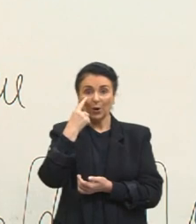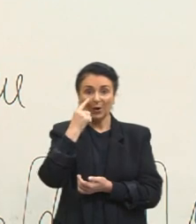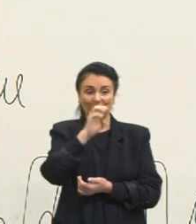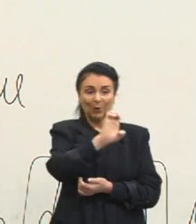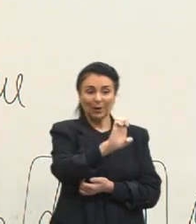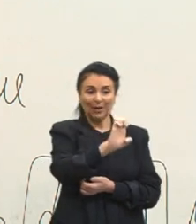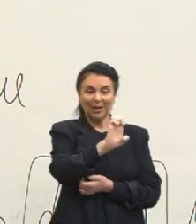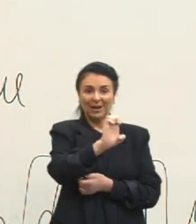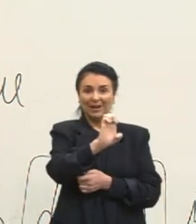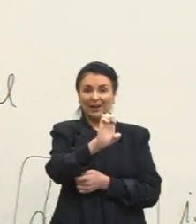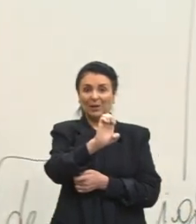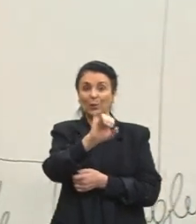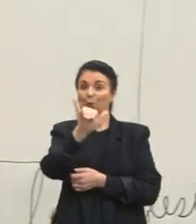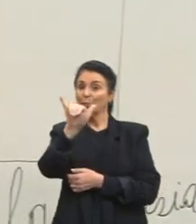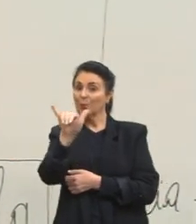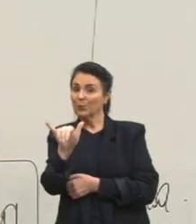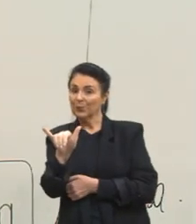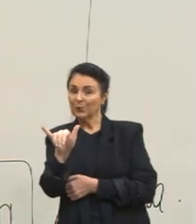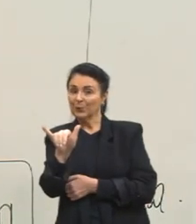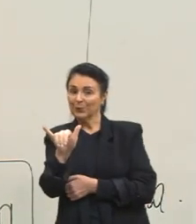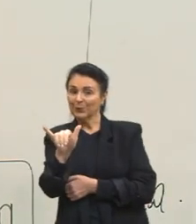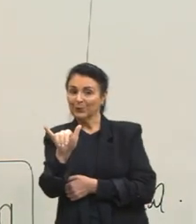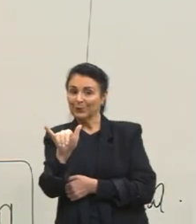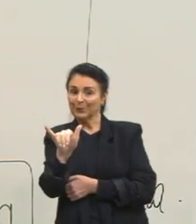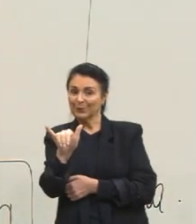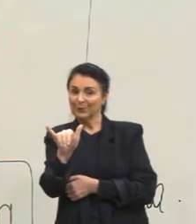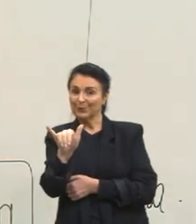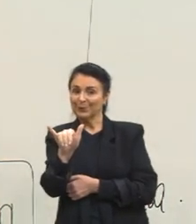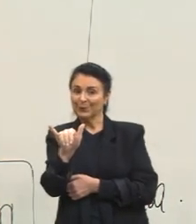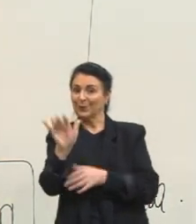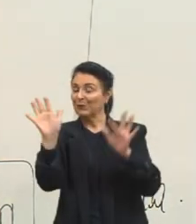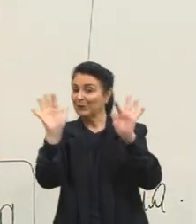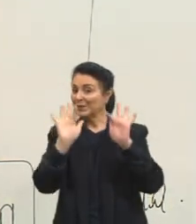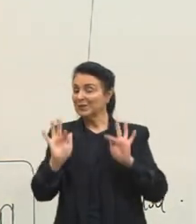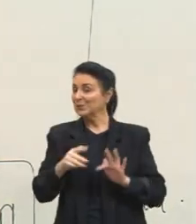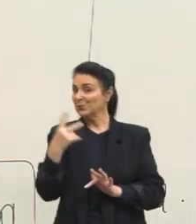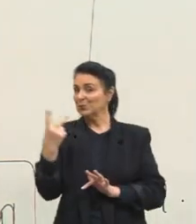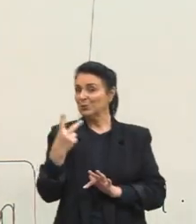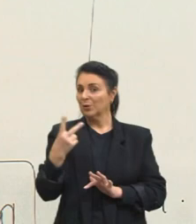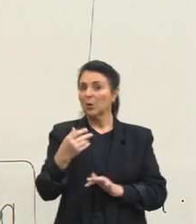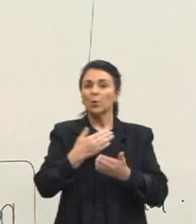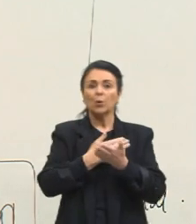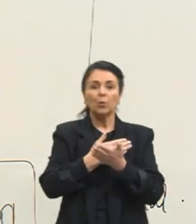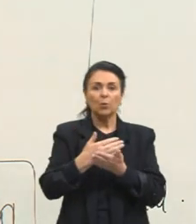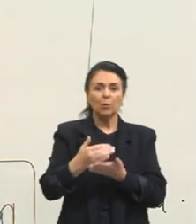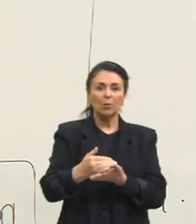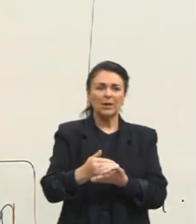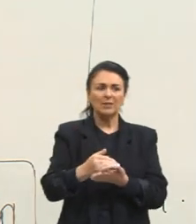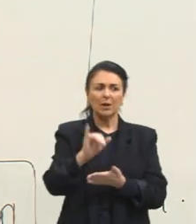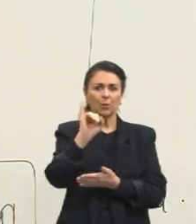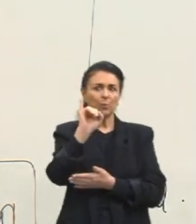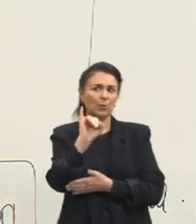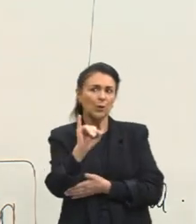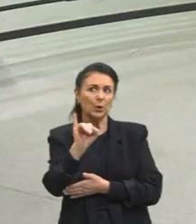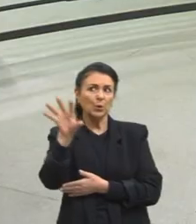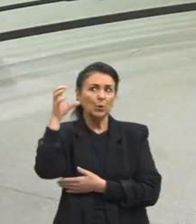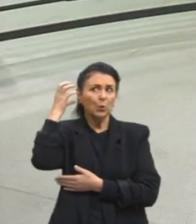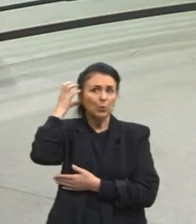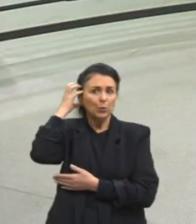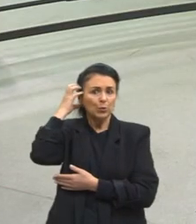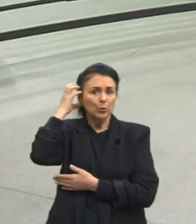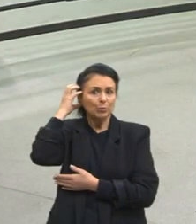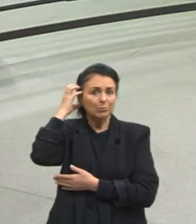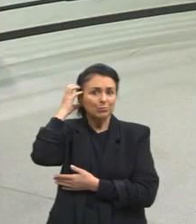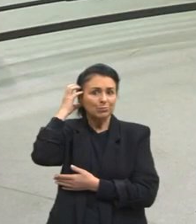o Pedro e Ivete são felizes como é que começa com i para não gerar um som semelhante